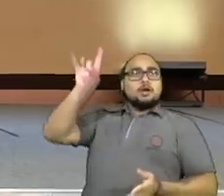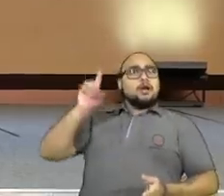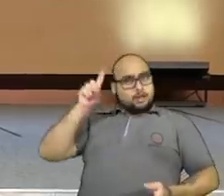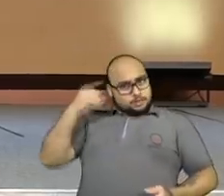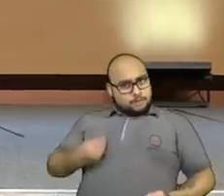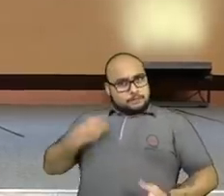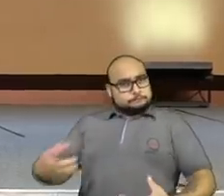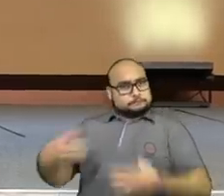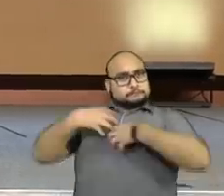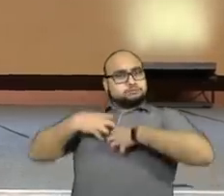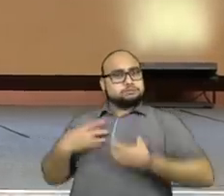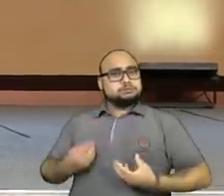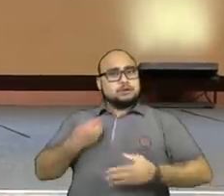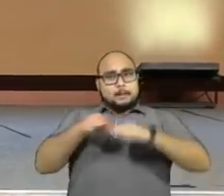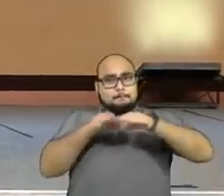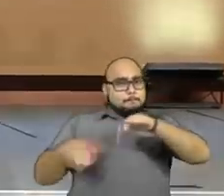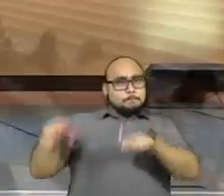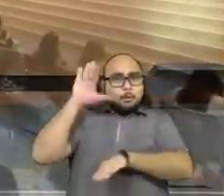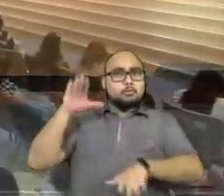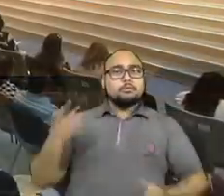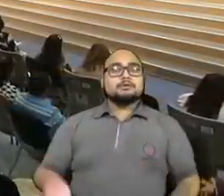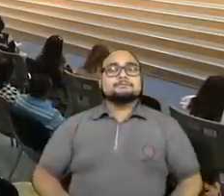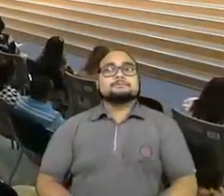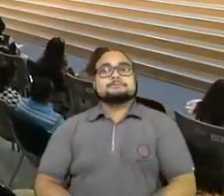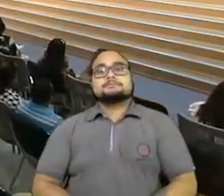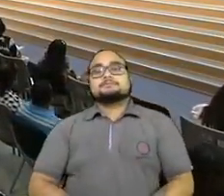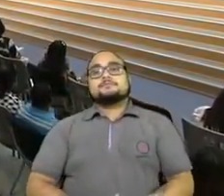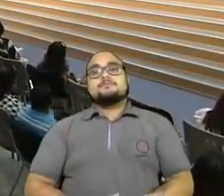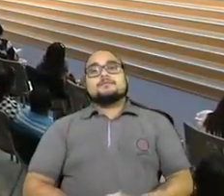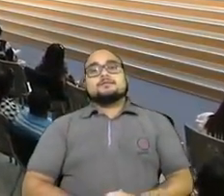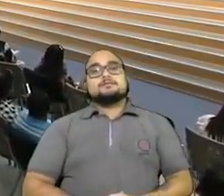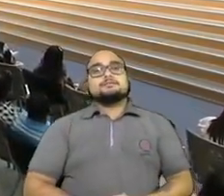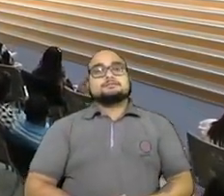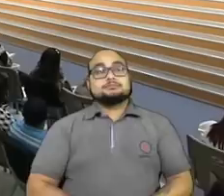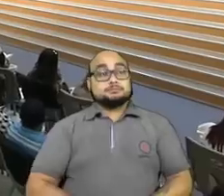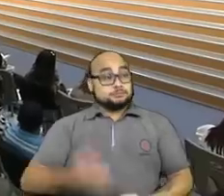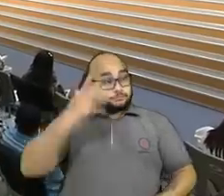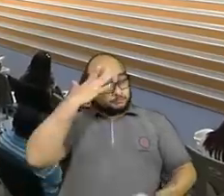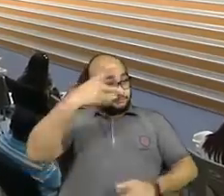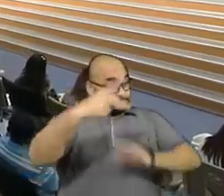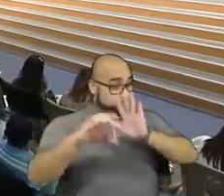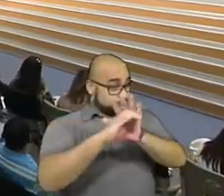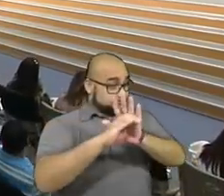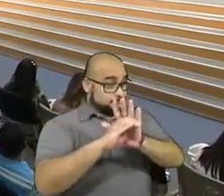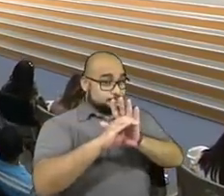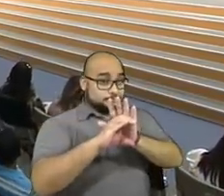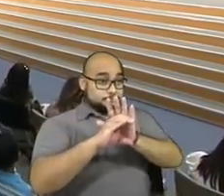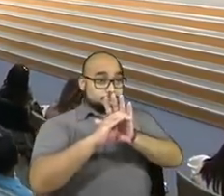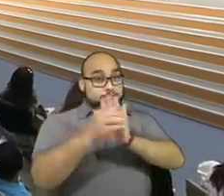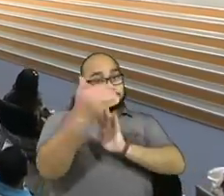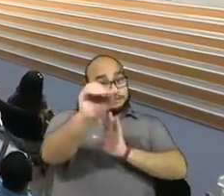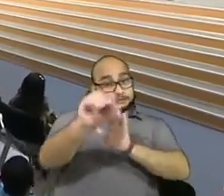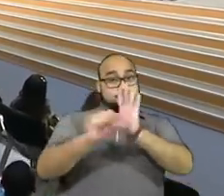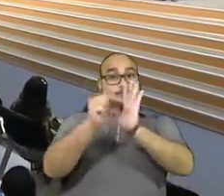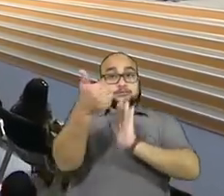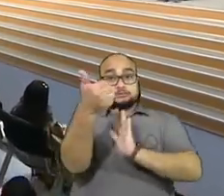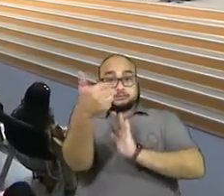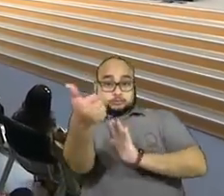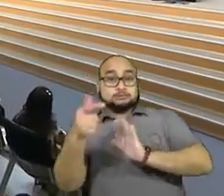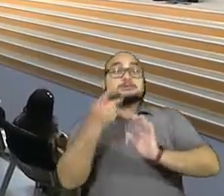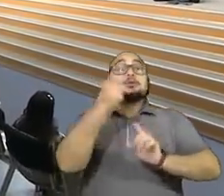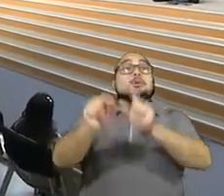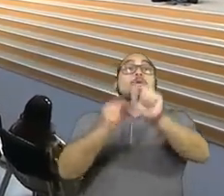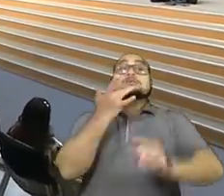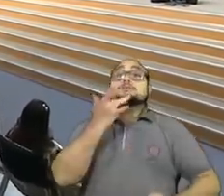sabedoria leva o homem para uma dimensão superior de vida. Provérbios 10, 27, diz que o temor do Senhor acrescenta